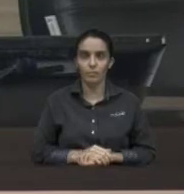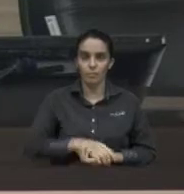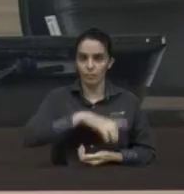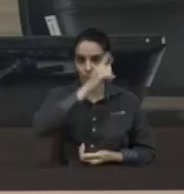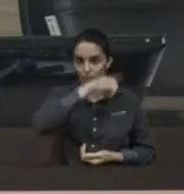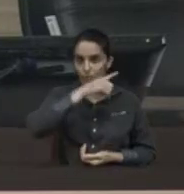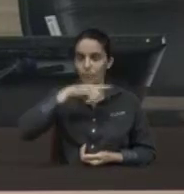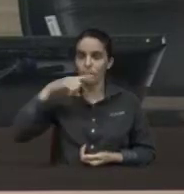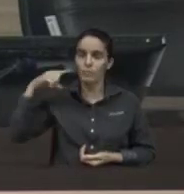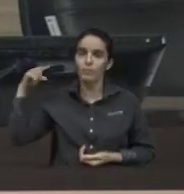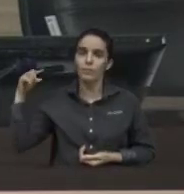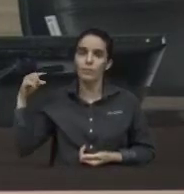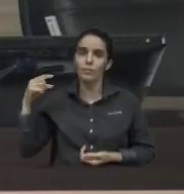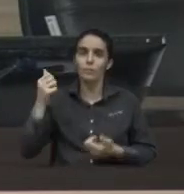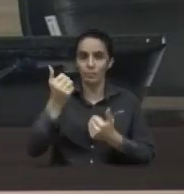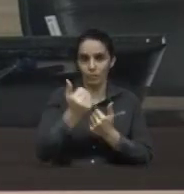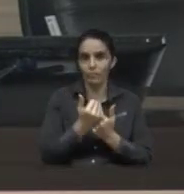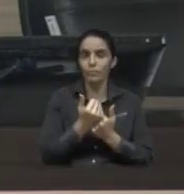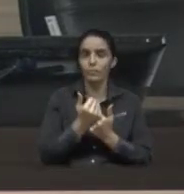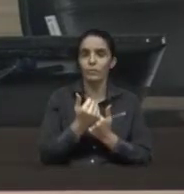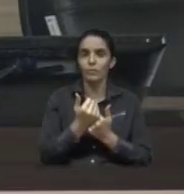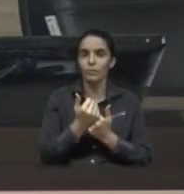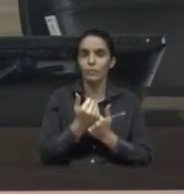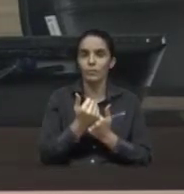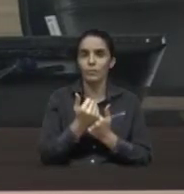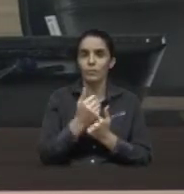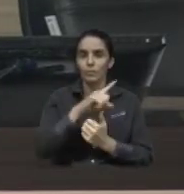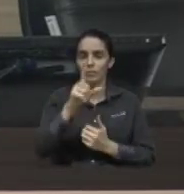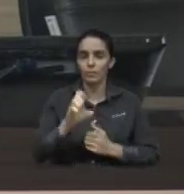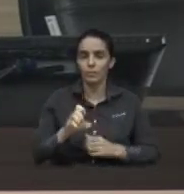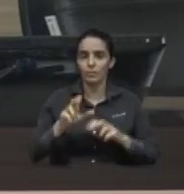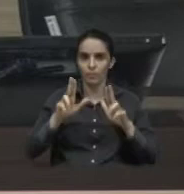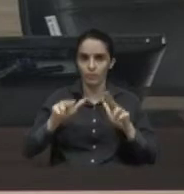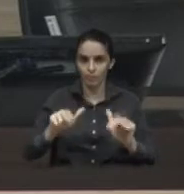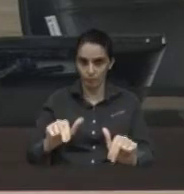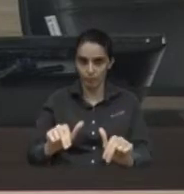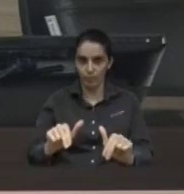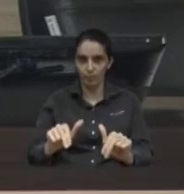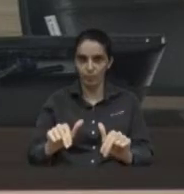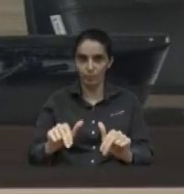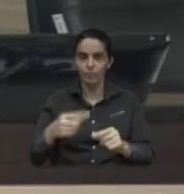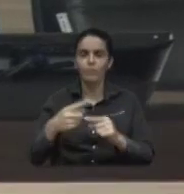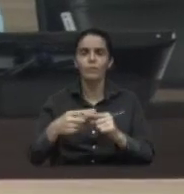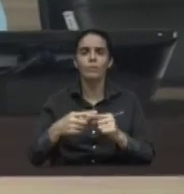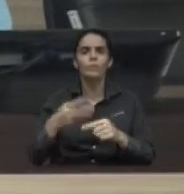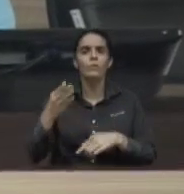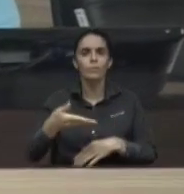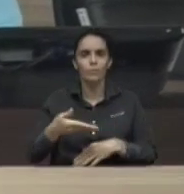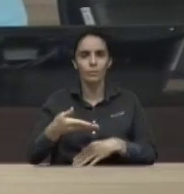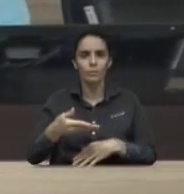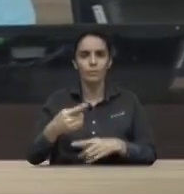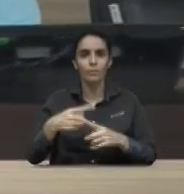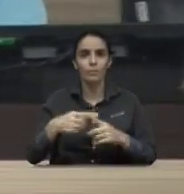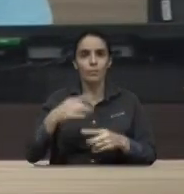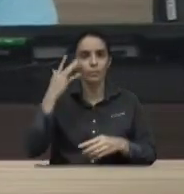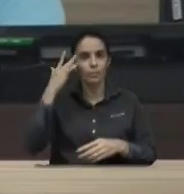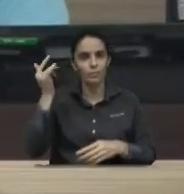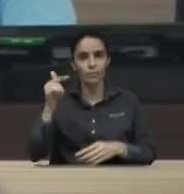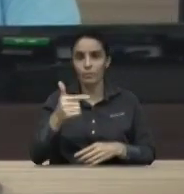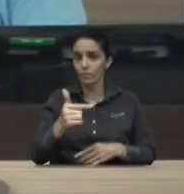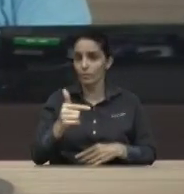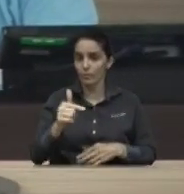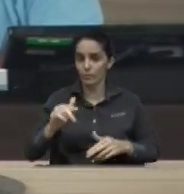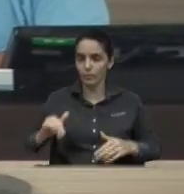vereadora Mayra Costa e a gente segue para Brasília. Amanhã, por que hoje? Porque amanhã não tem voo para